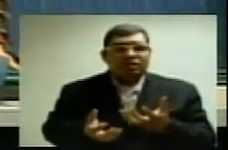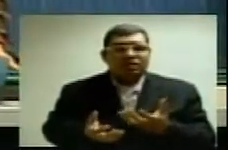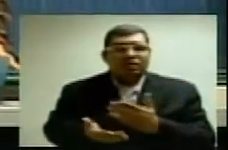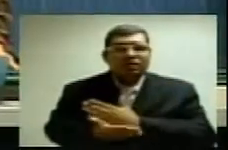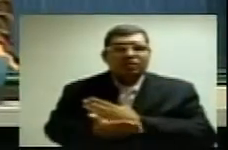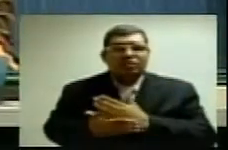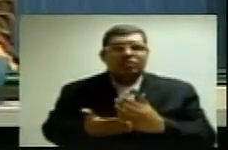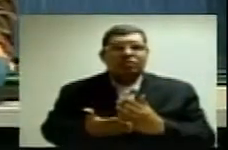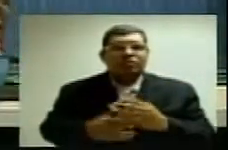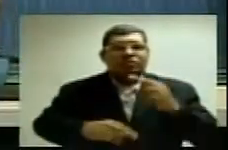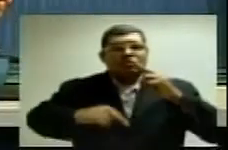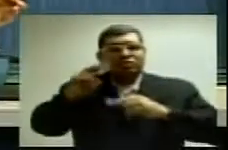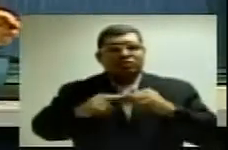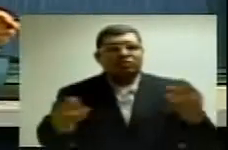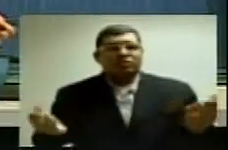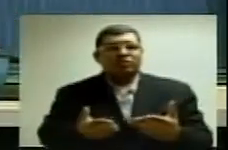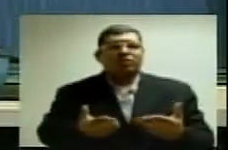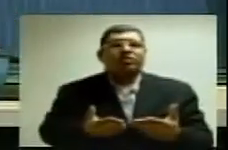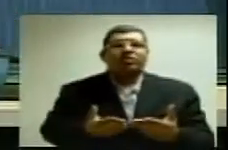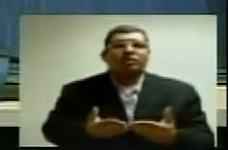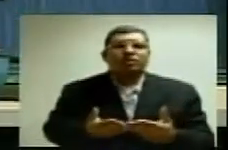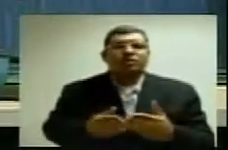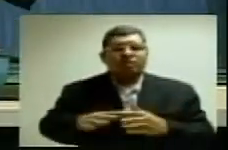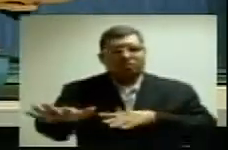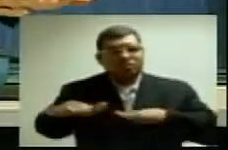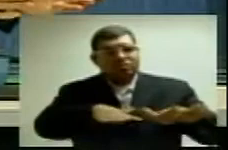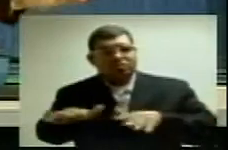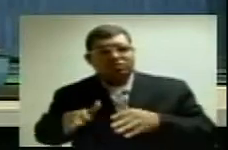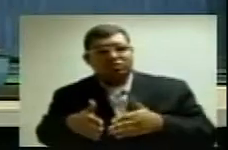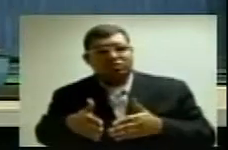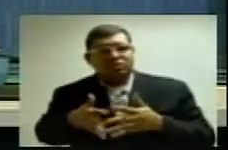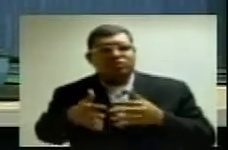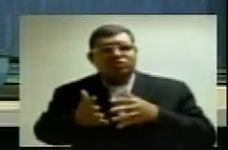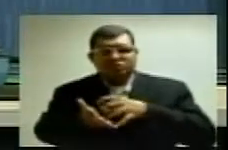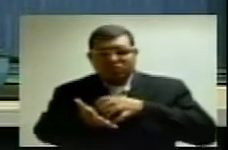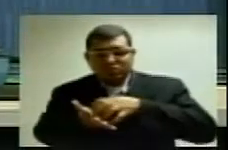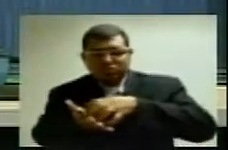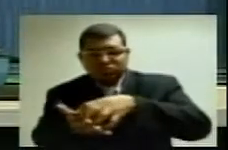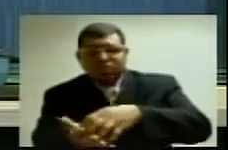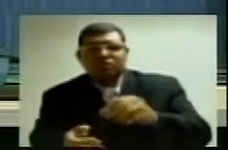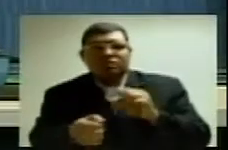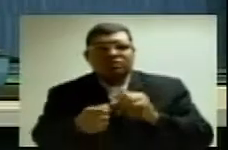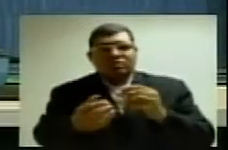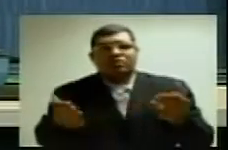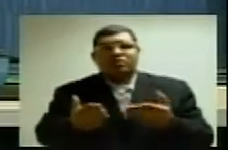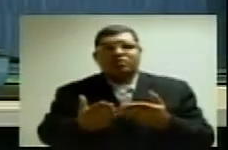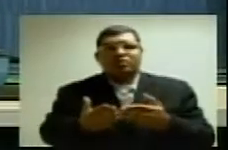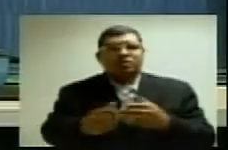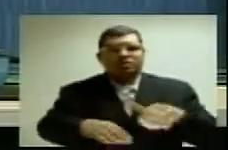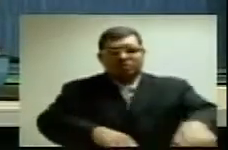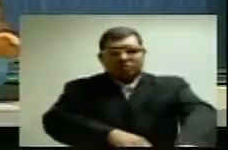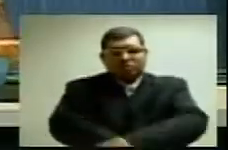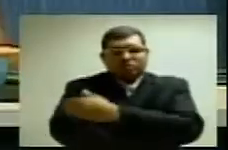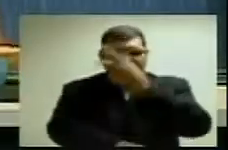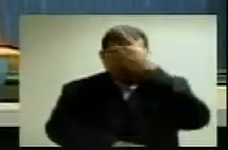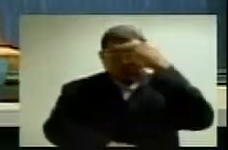no início de junho vão começar a mobilizar as máquinas para fazer a manutenção da estrada.